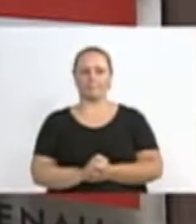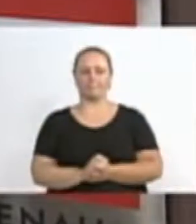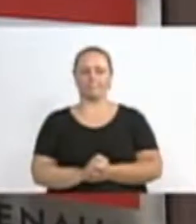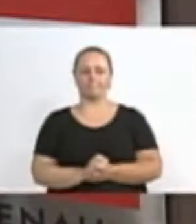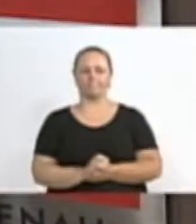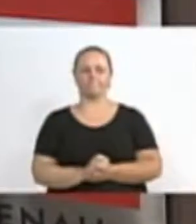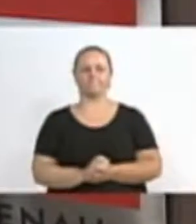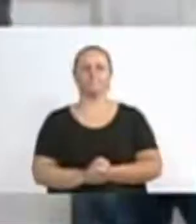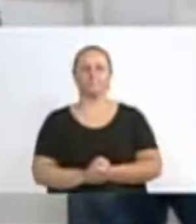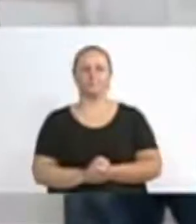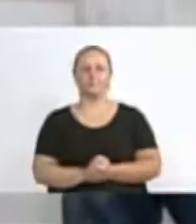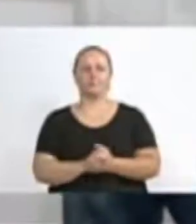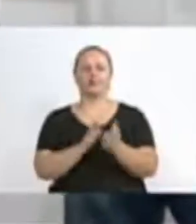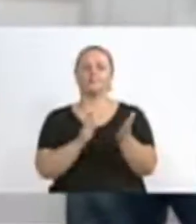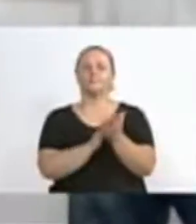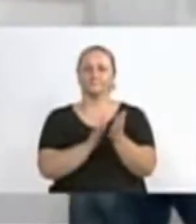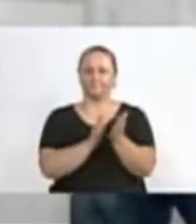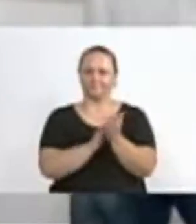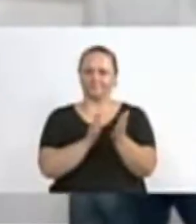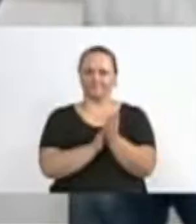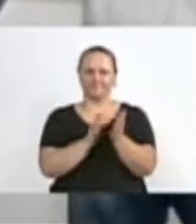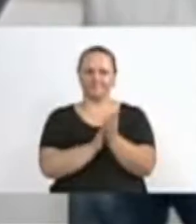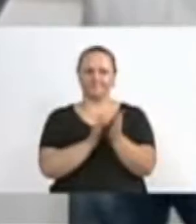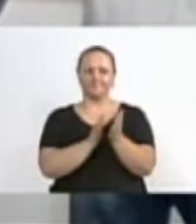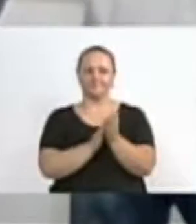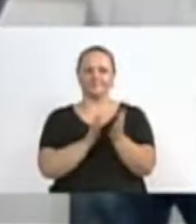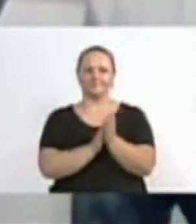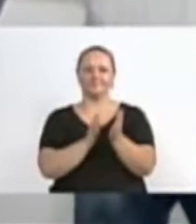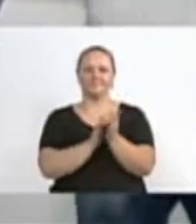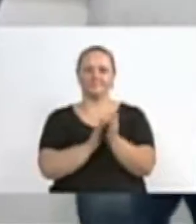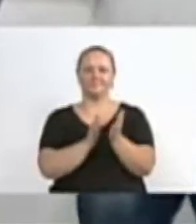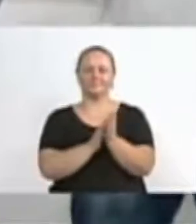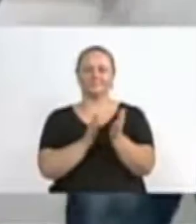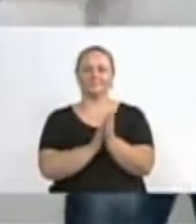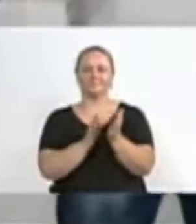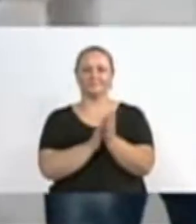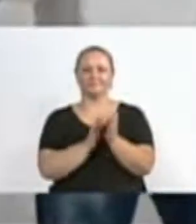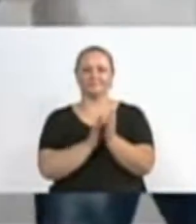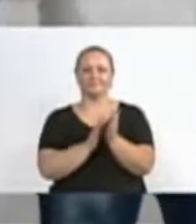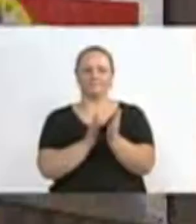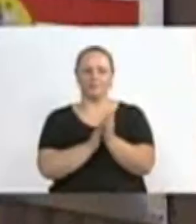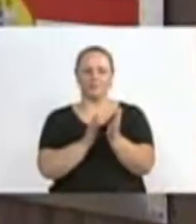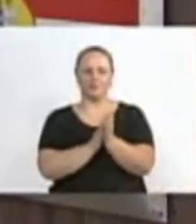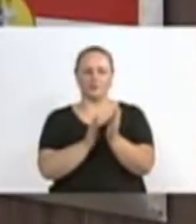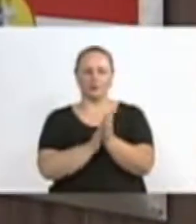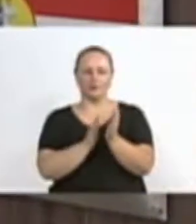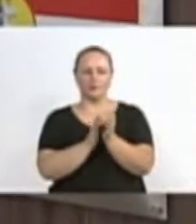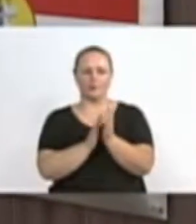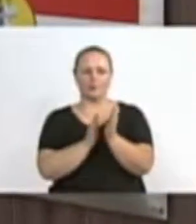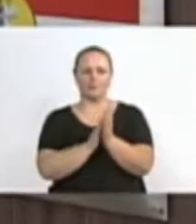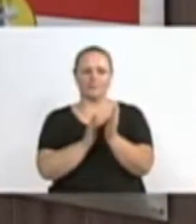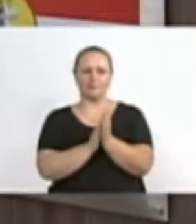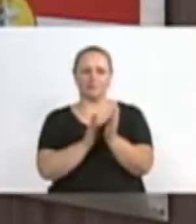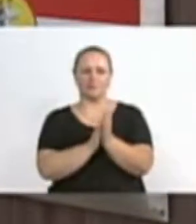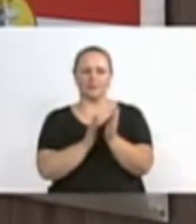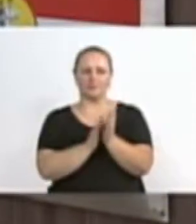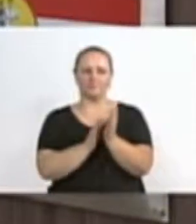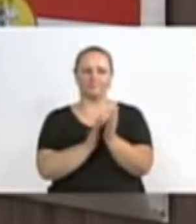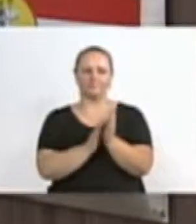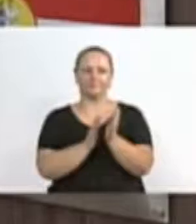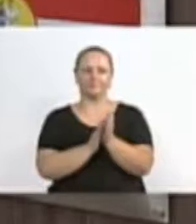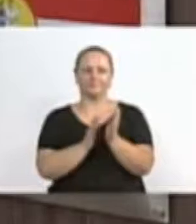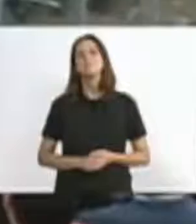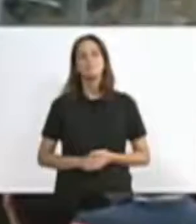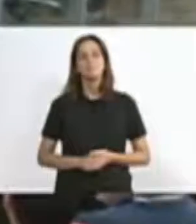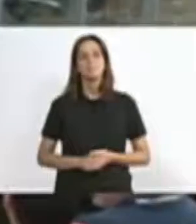recebeu moção de louvor em nome da Liga, que completa 75 anos de fundação, do vereador Jans